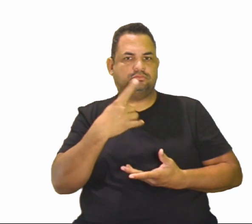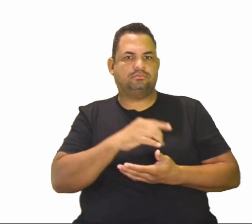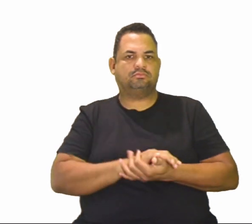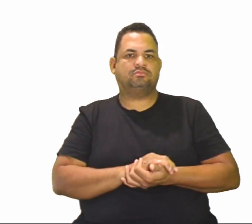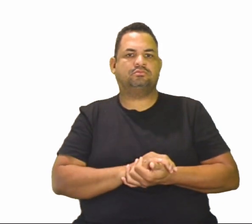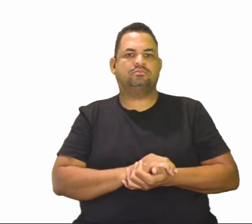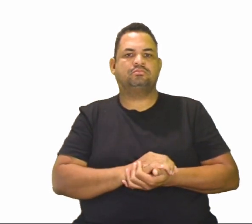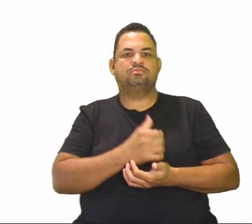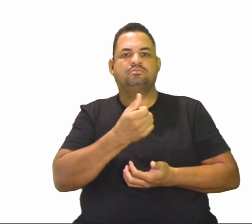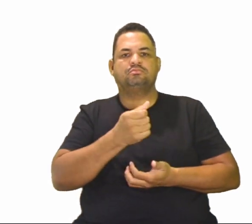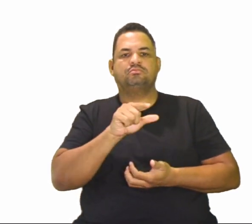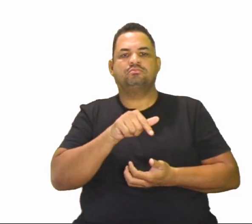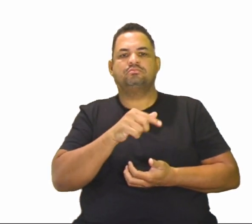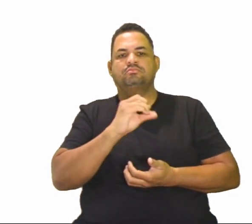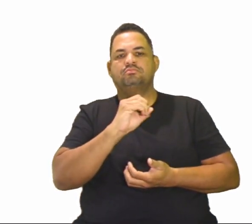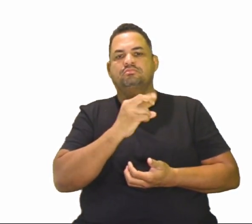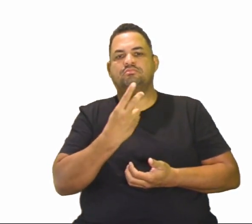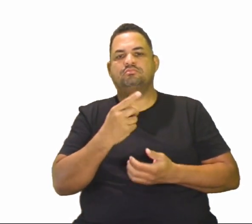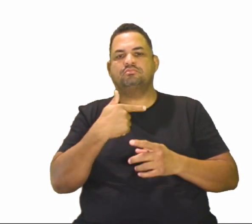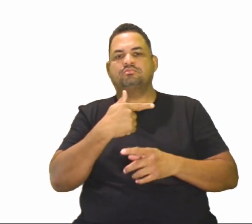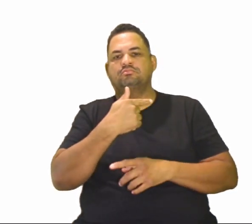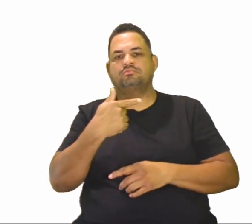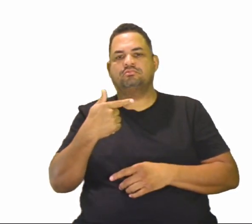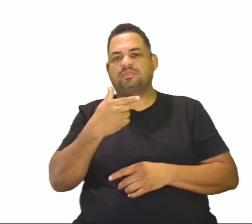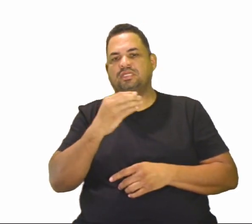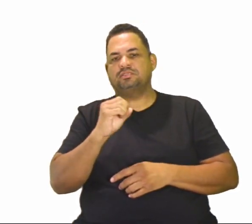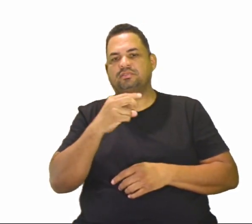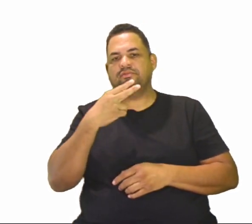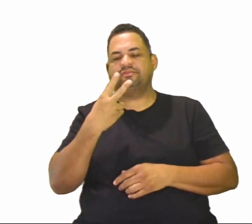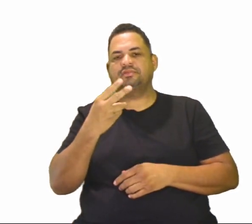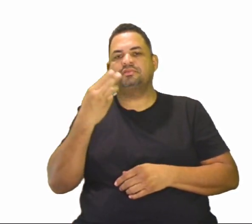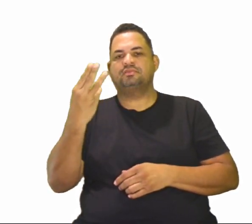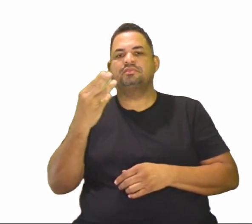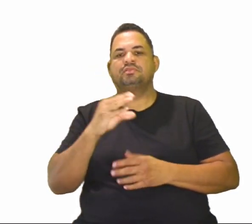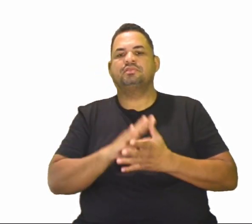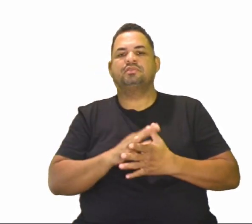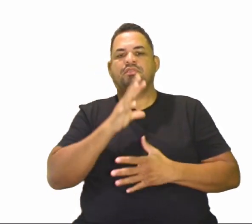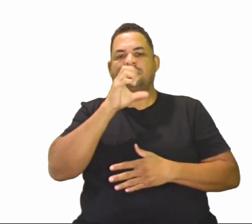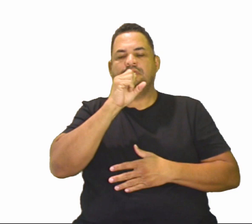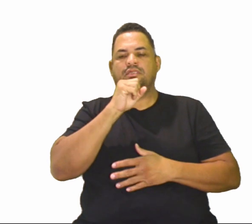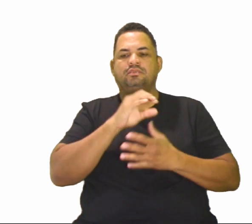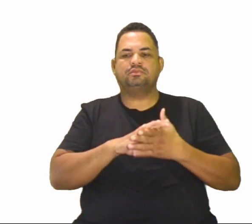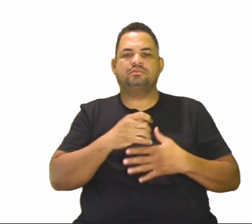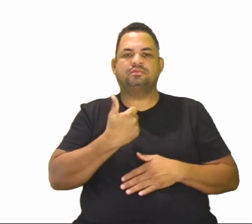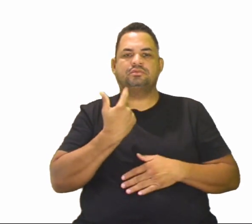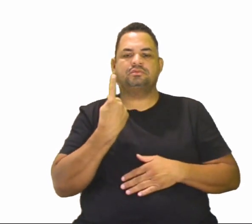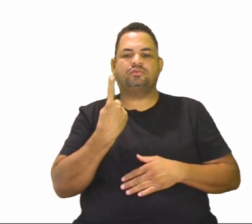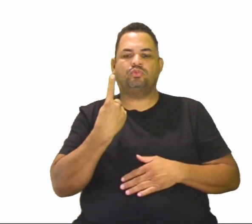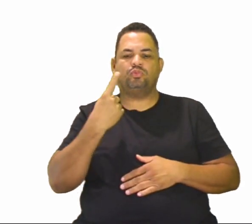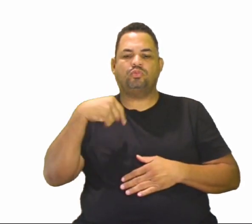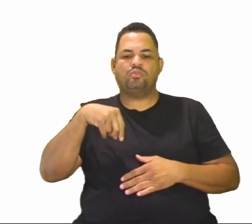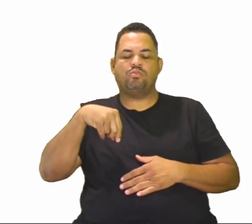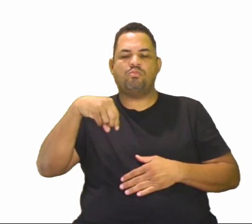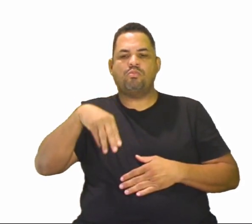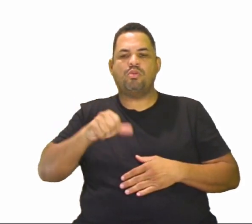que corresponde a 6,02 vezes 10 elevado a 23 laranja. Se eu falar um mol de